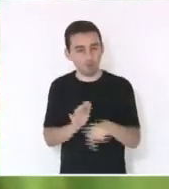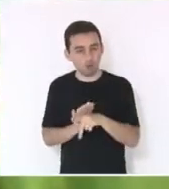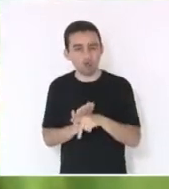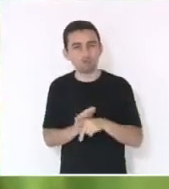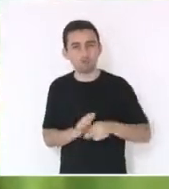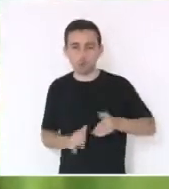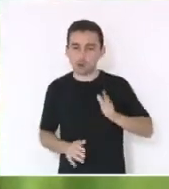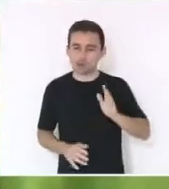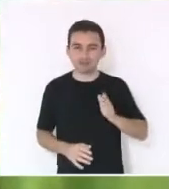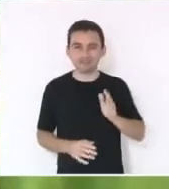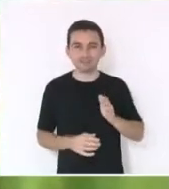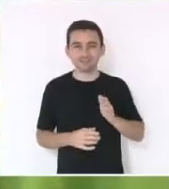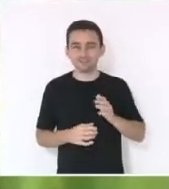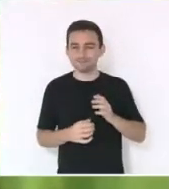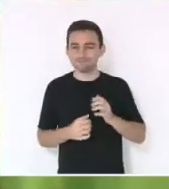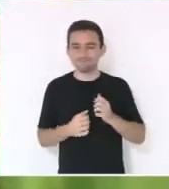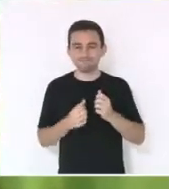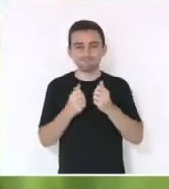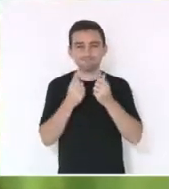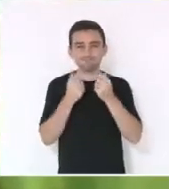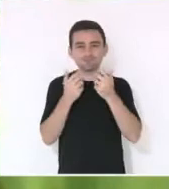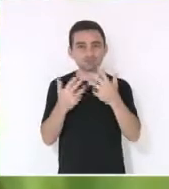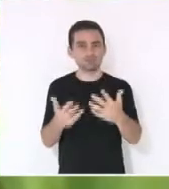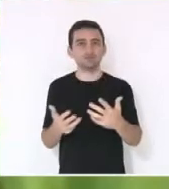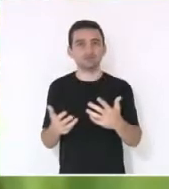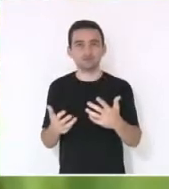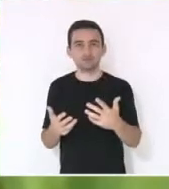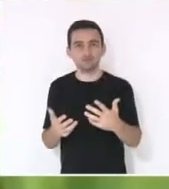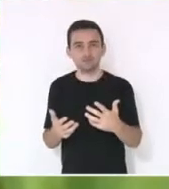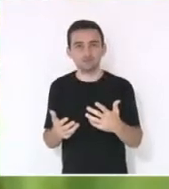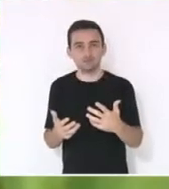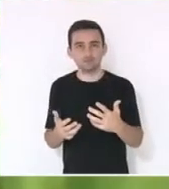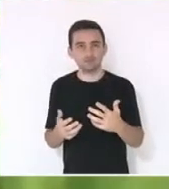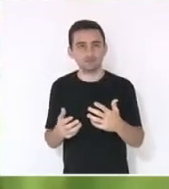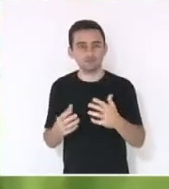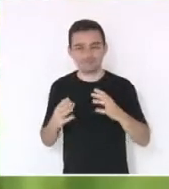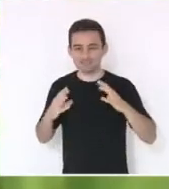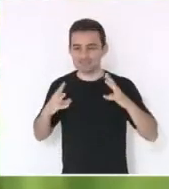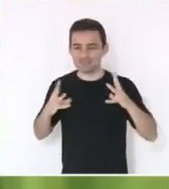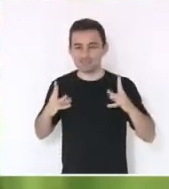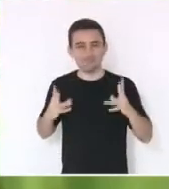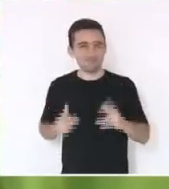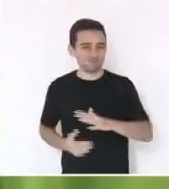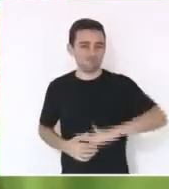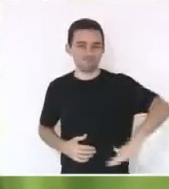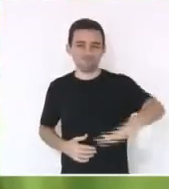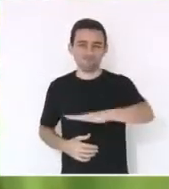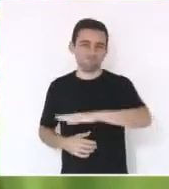corações na mais singela ou pureza possível.